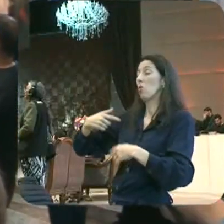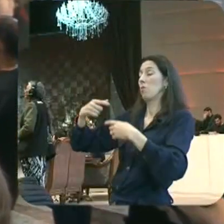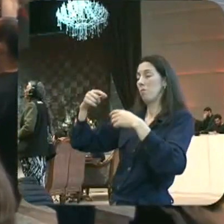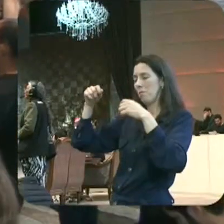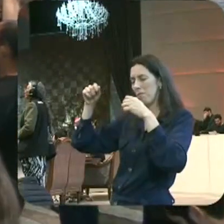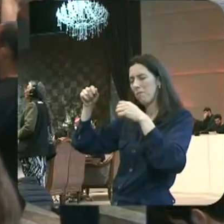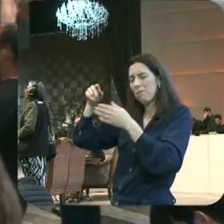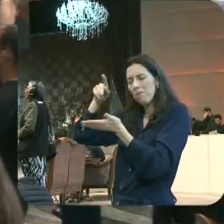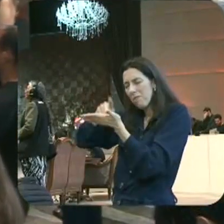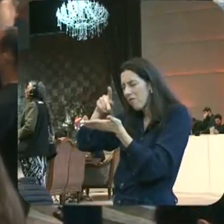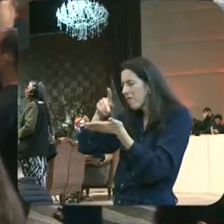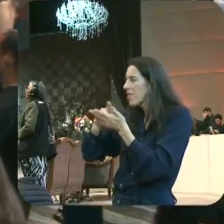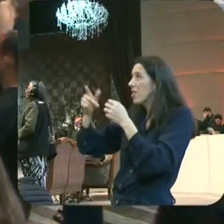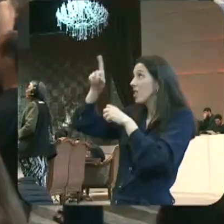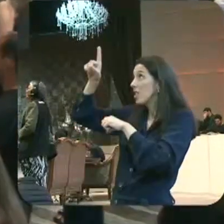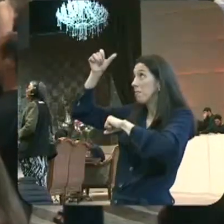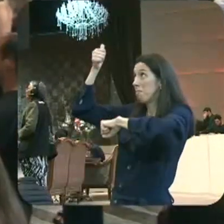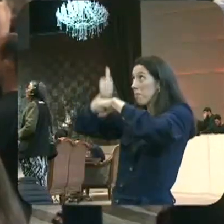em primeiro lugar.